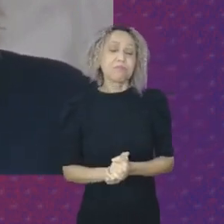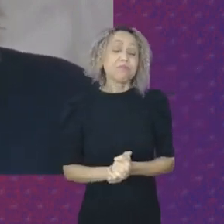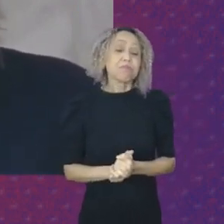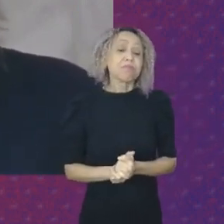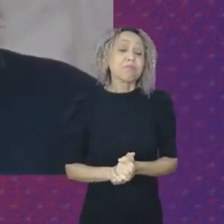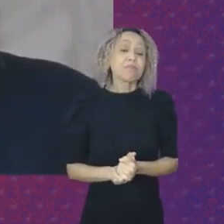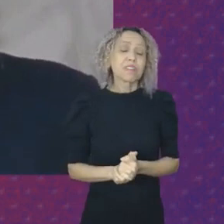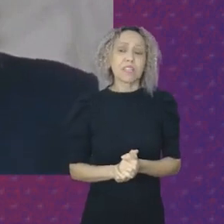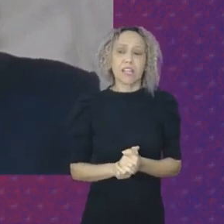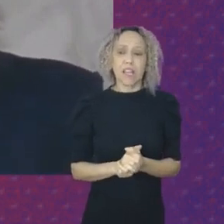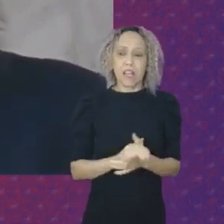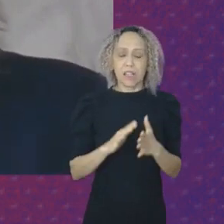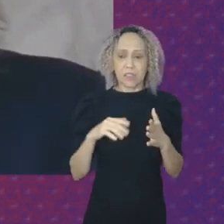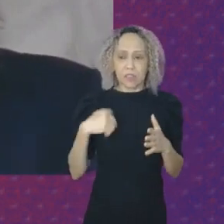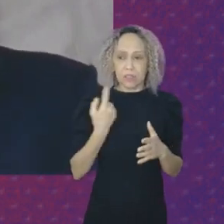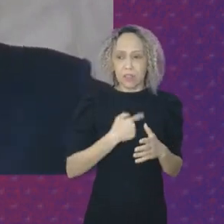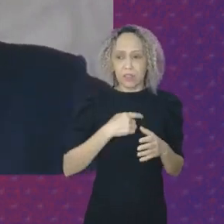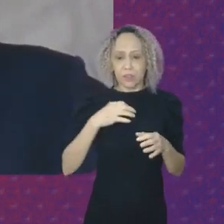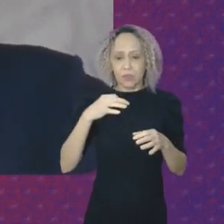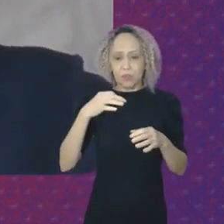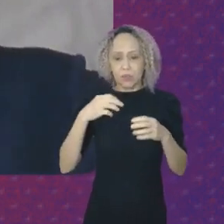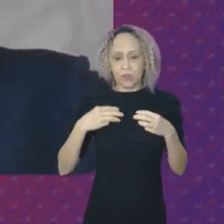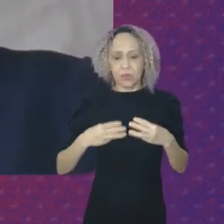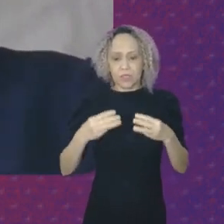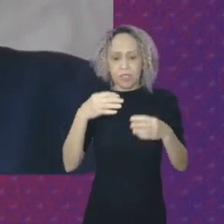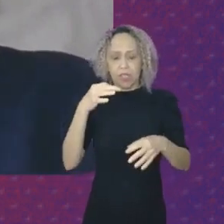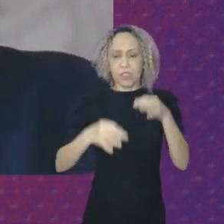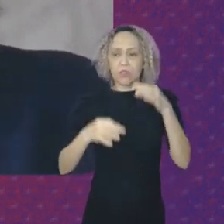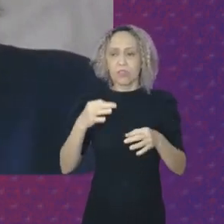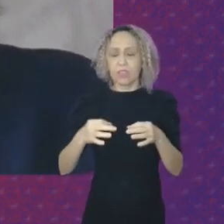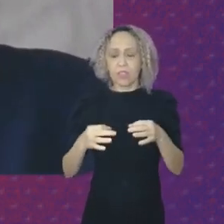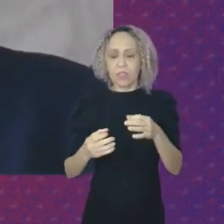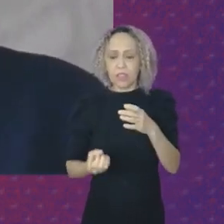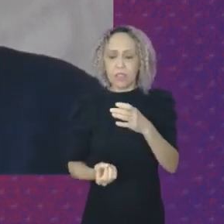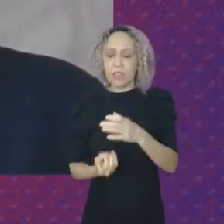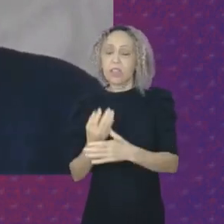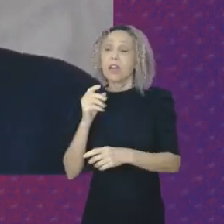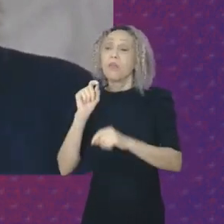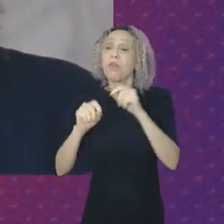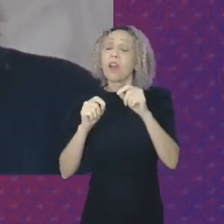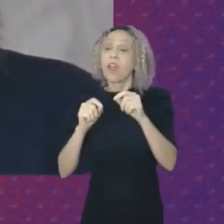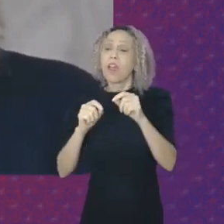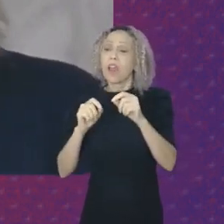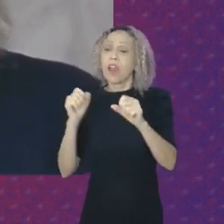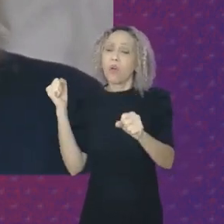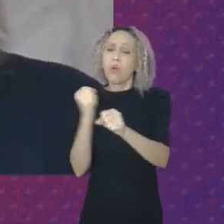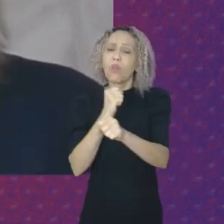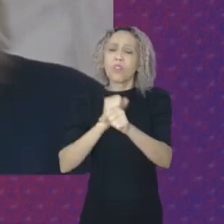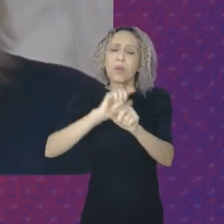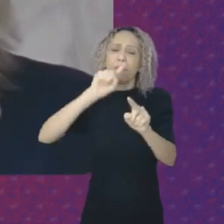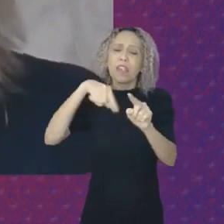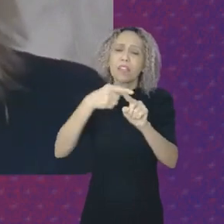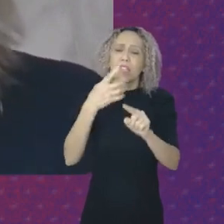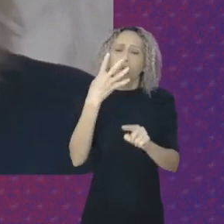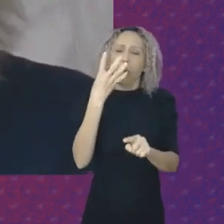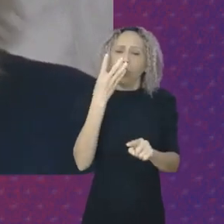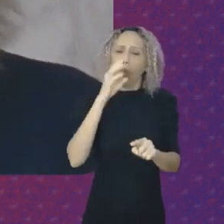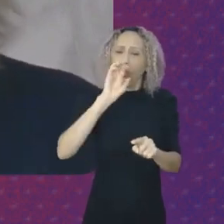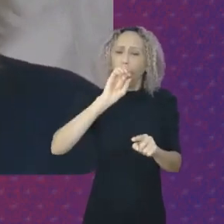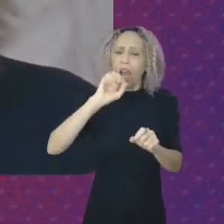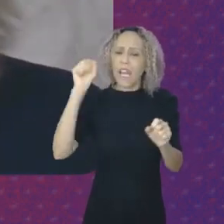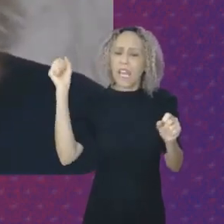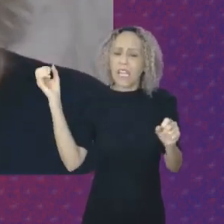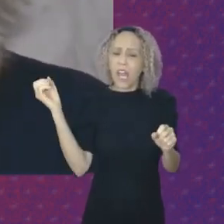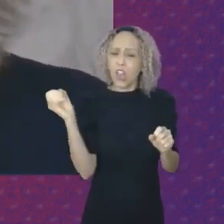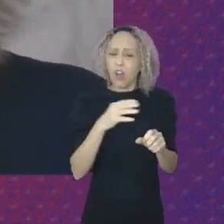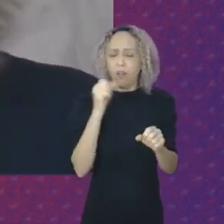Justiça, nós lançamos a construção de mais 40 novas Casas da Mulher Brasileira. Então,